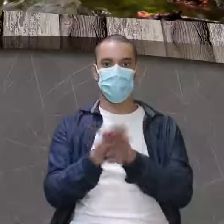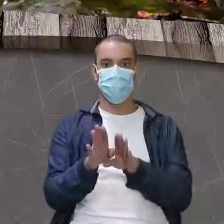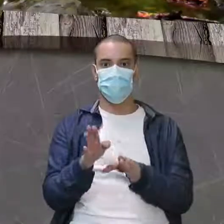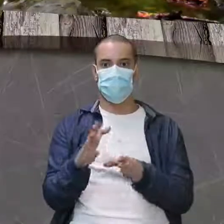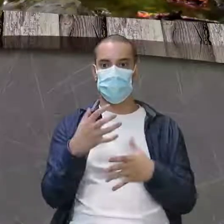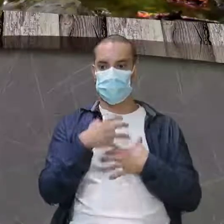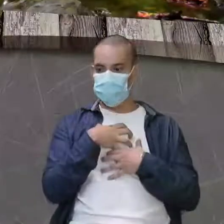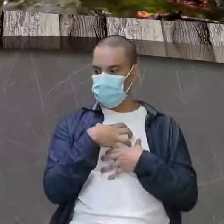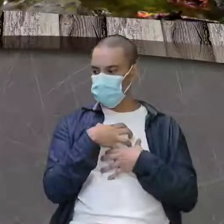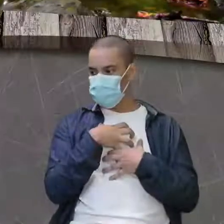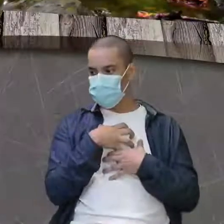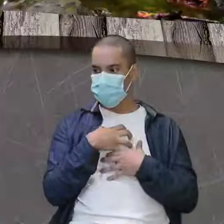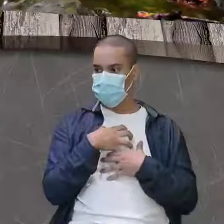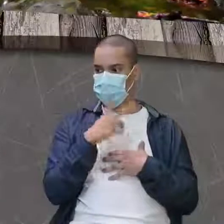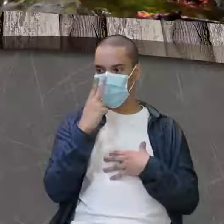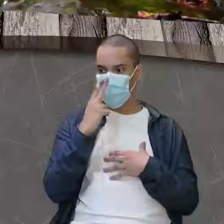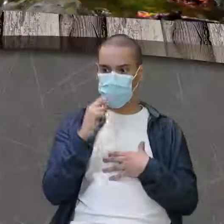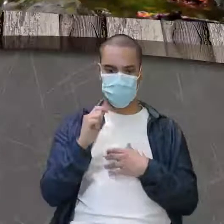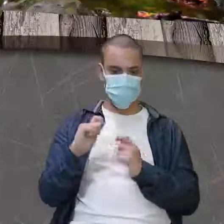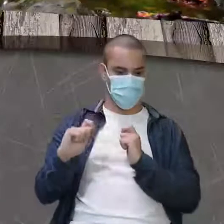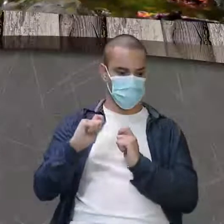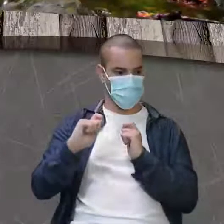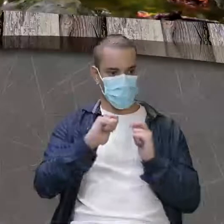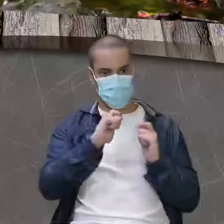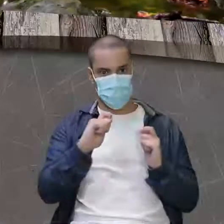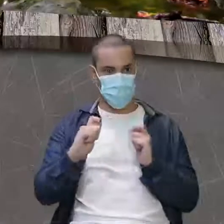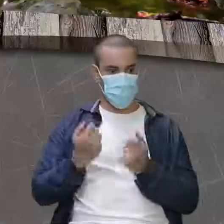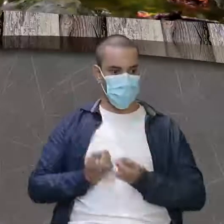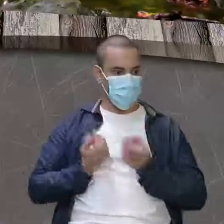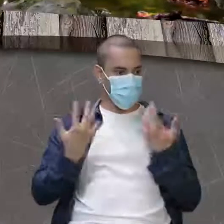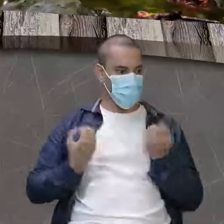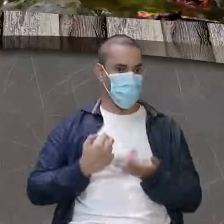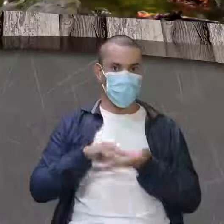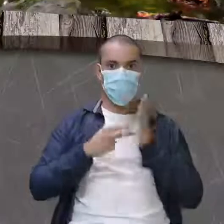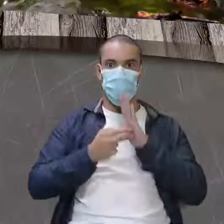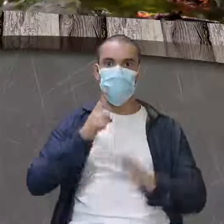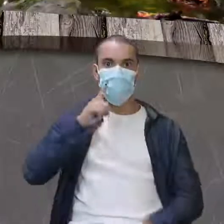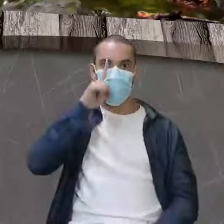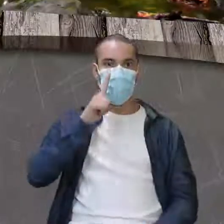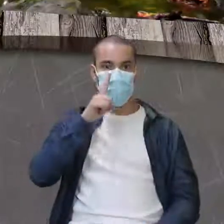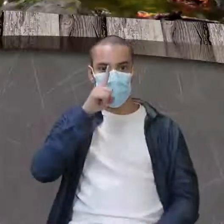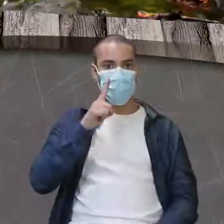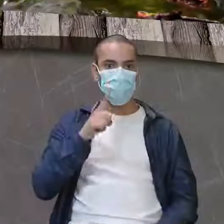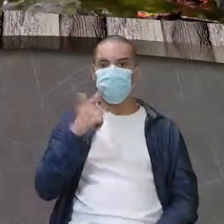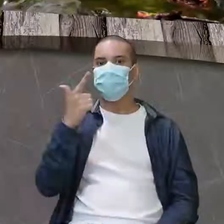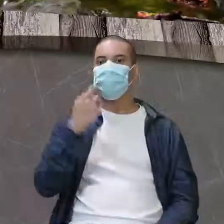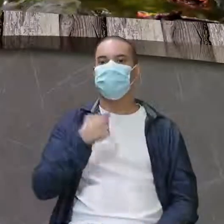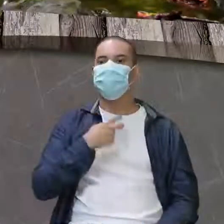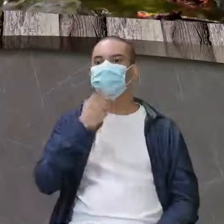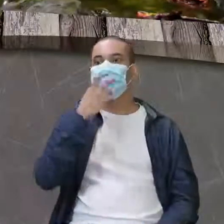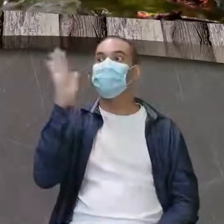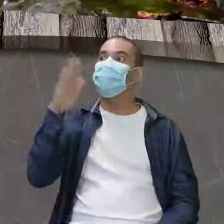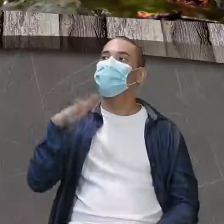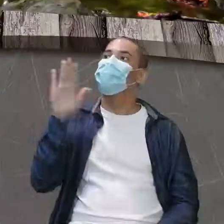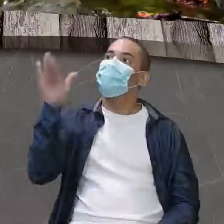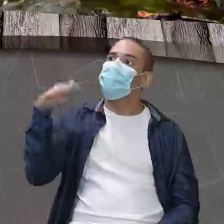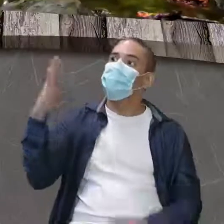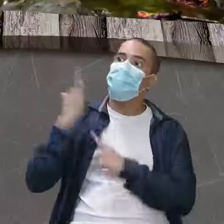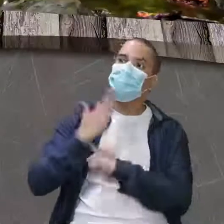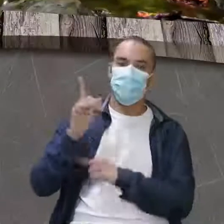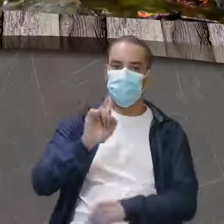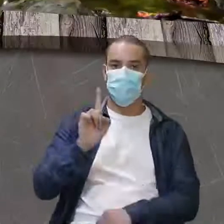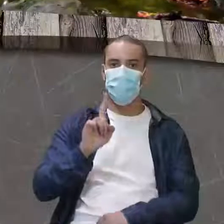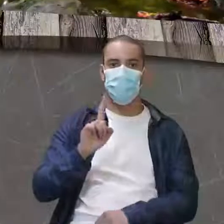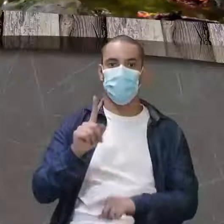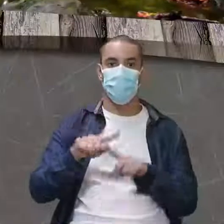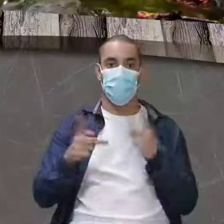organismos se sentem ameaçados, eles vão liberar esses feromônios e dizer assim, ó, perigo, perigo. Eles não têm essas cordas vocais que nós temos, né?